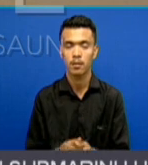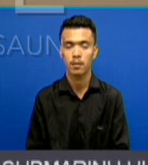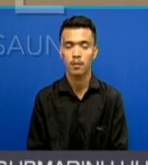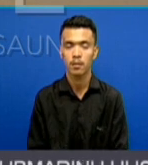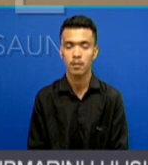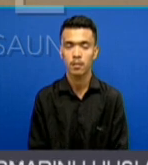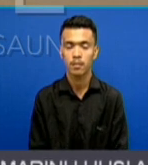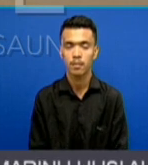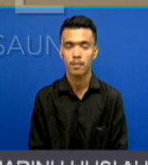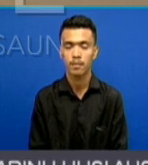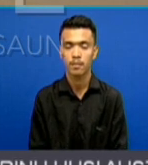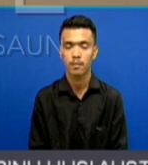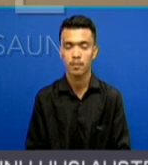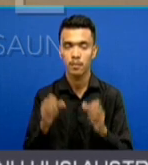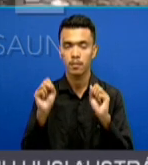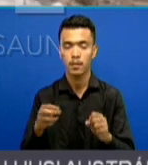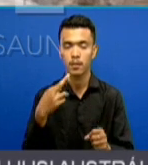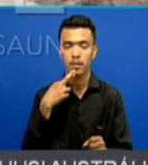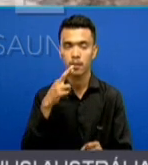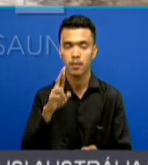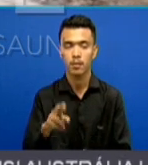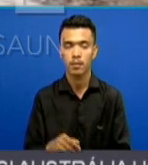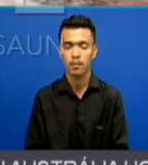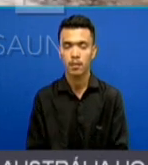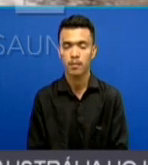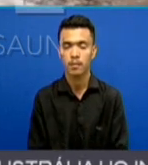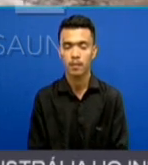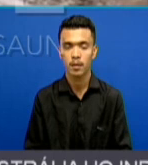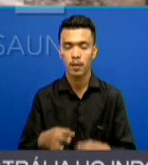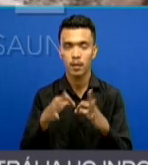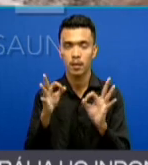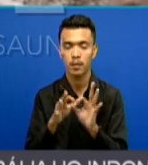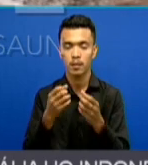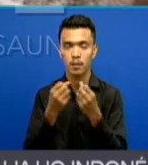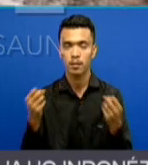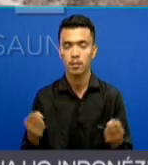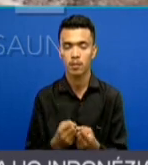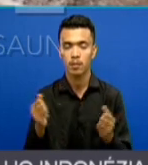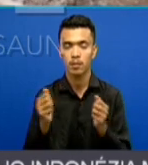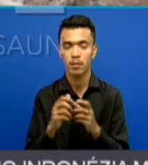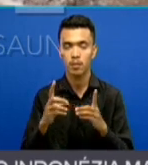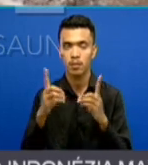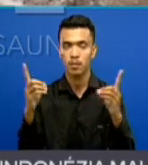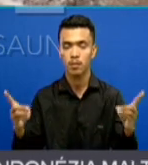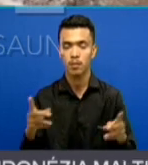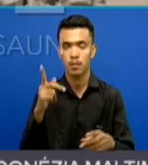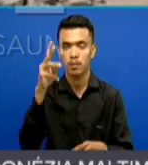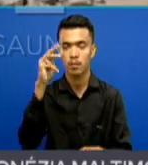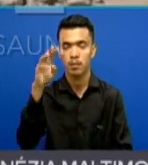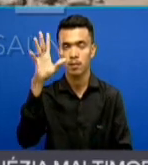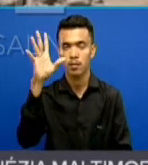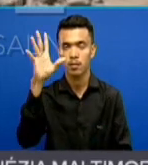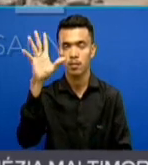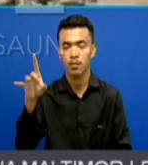bem. Vem lá, ele vai olhar, né, será bele resolver. Projeto de reabilitação em Suku Waioli, a distância, quilômetro, walo, ponto,